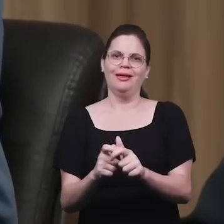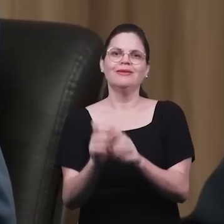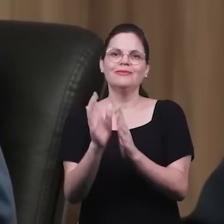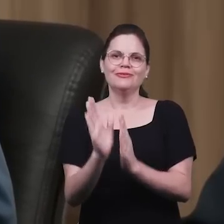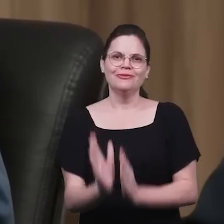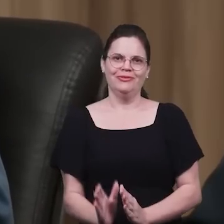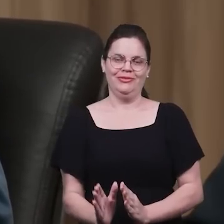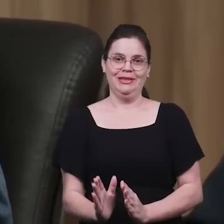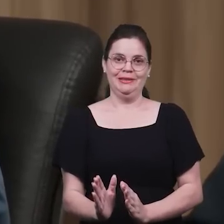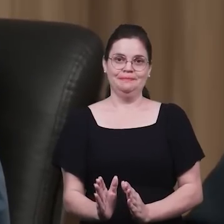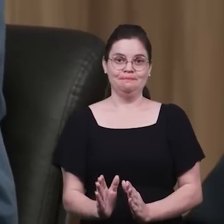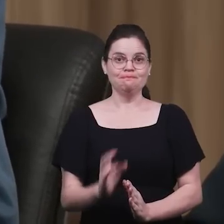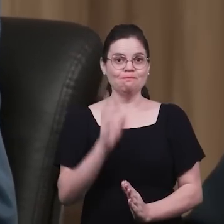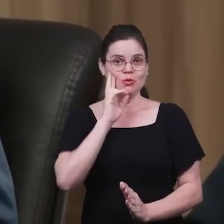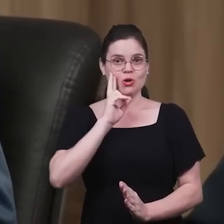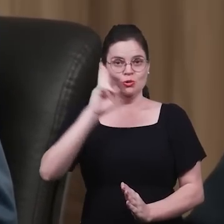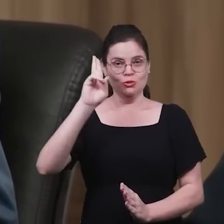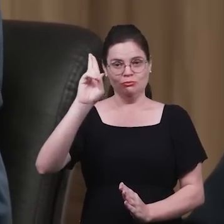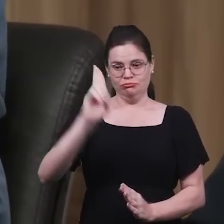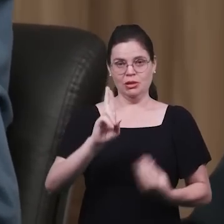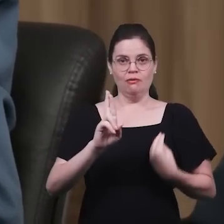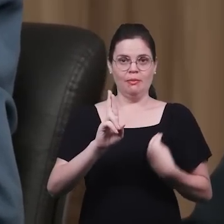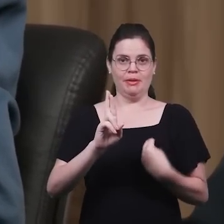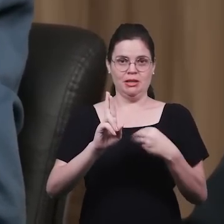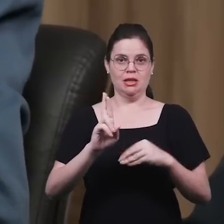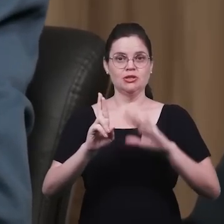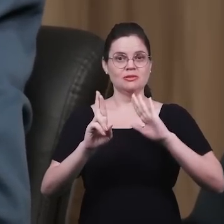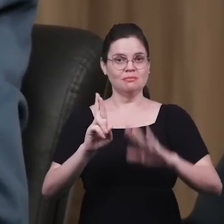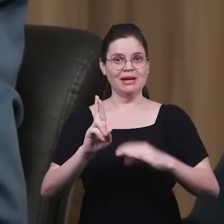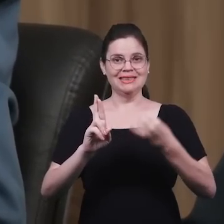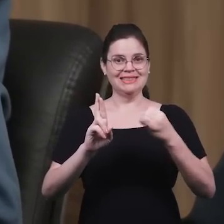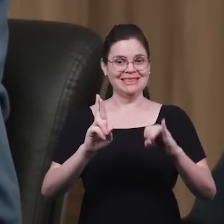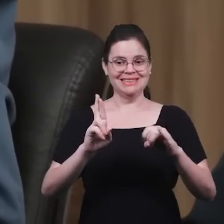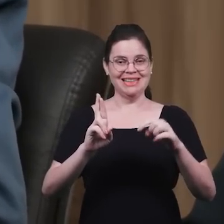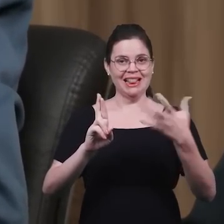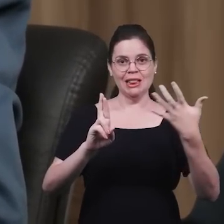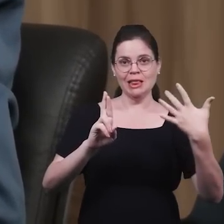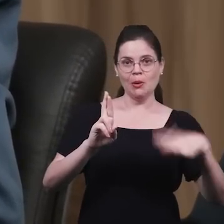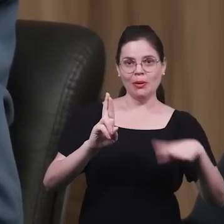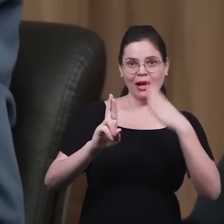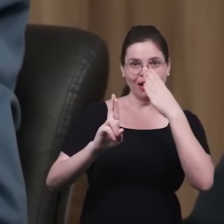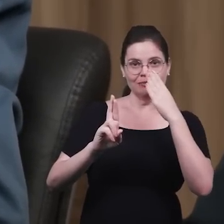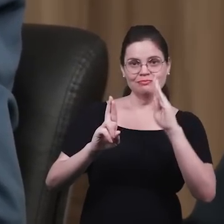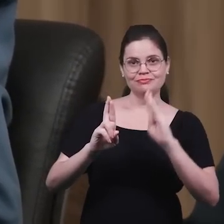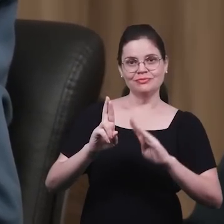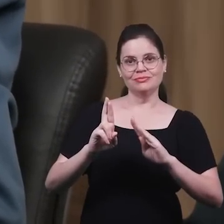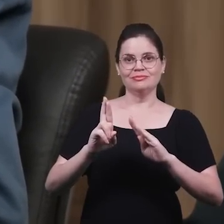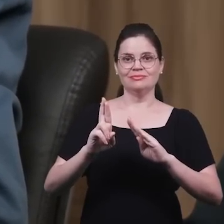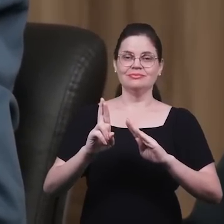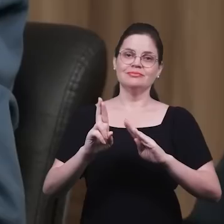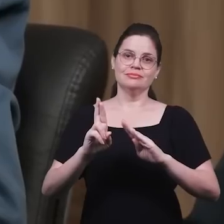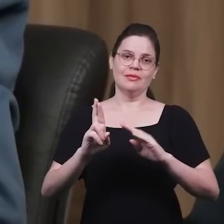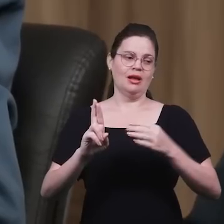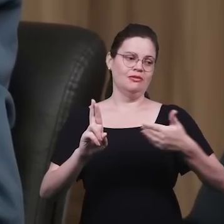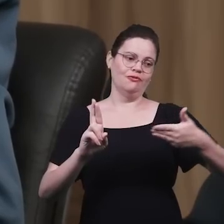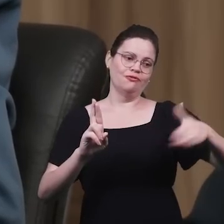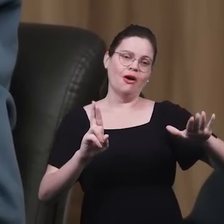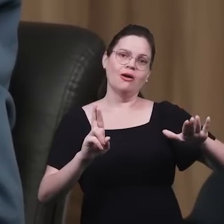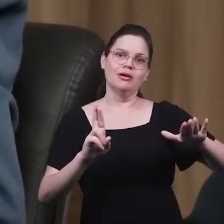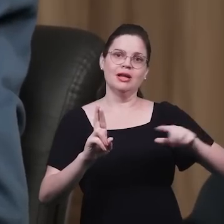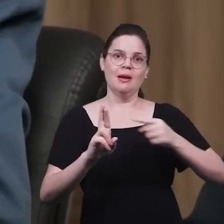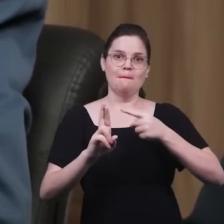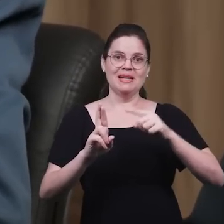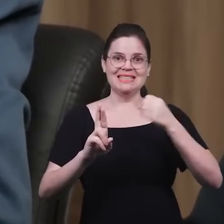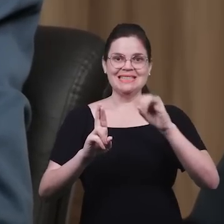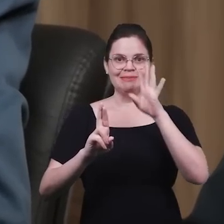e todos aqueles que estavam com ele estavam fora disso. Mas os que não estavam sofrendo os efeitos dessa